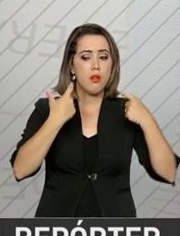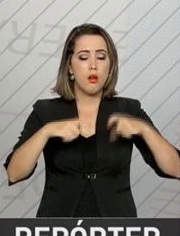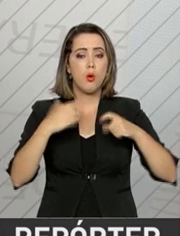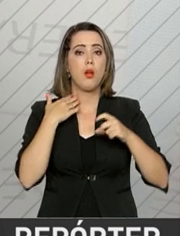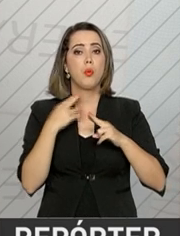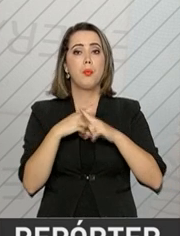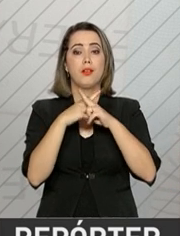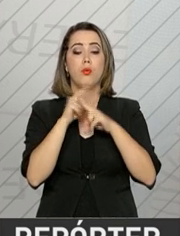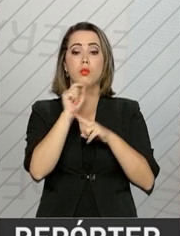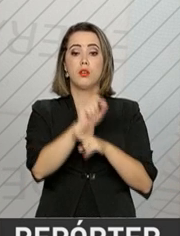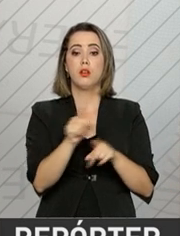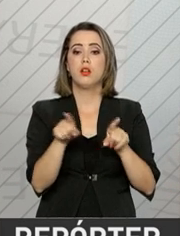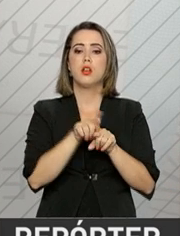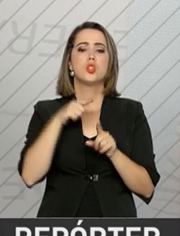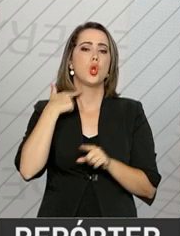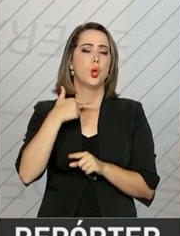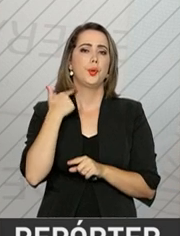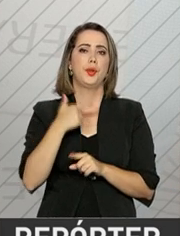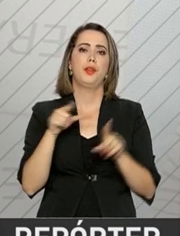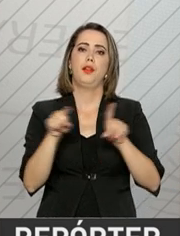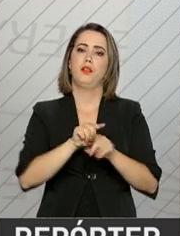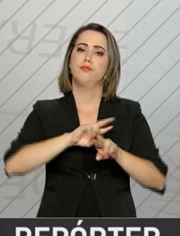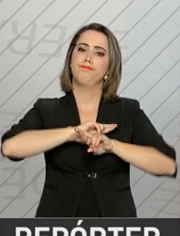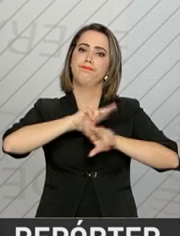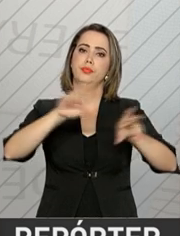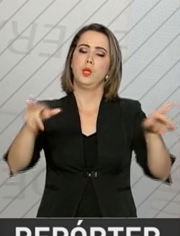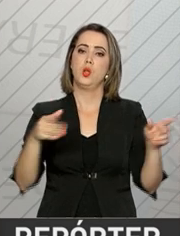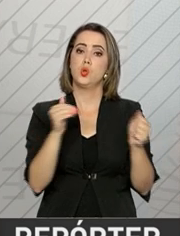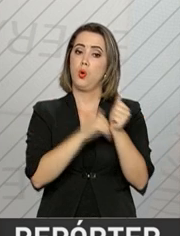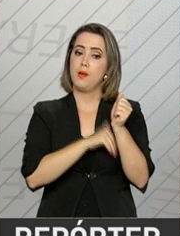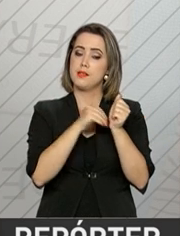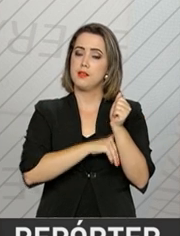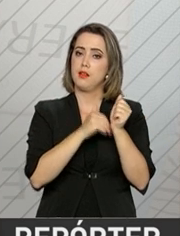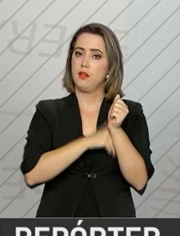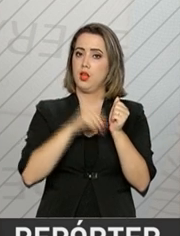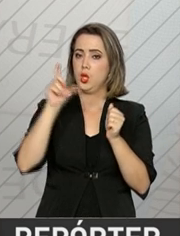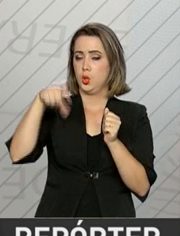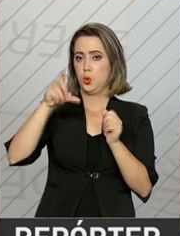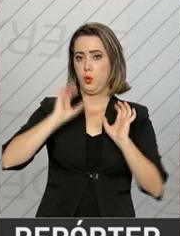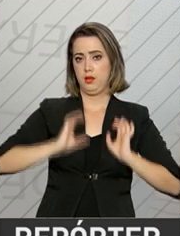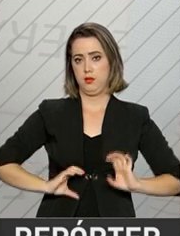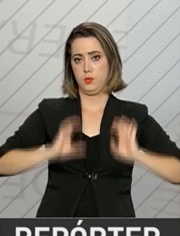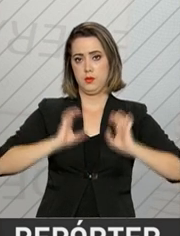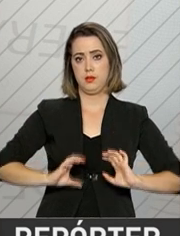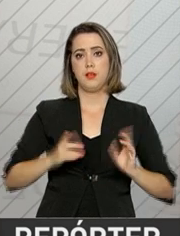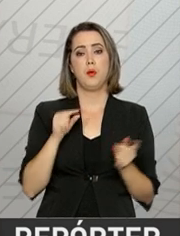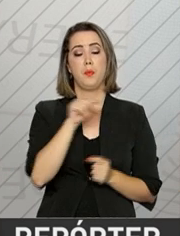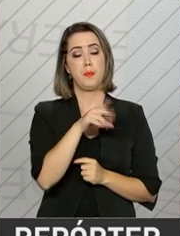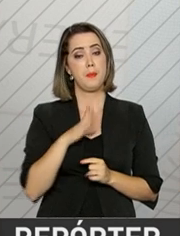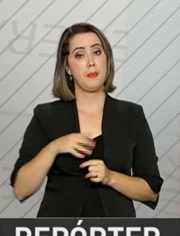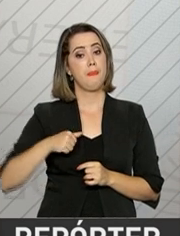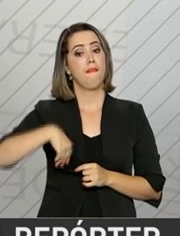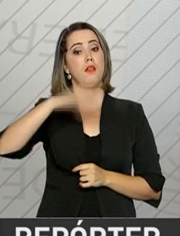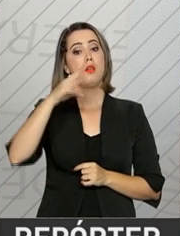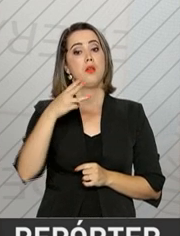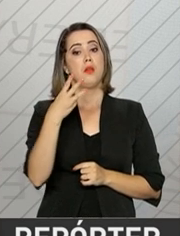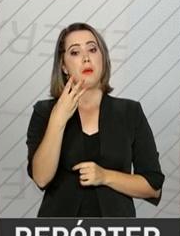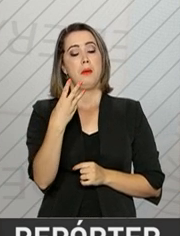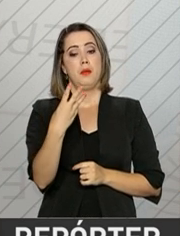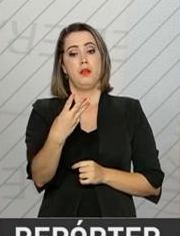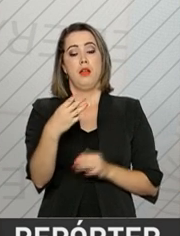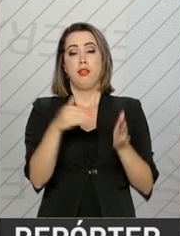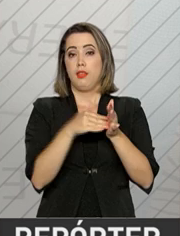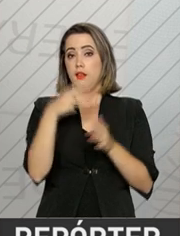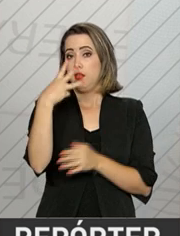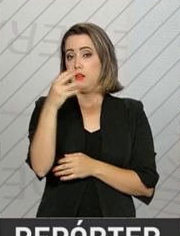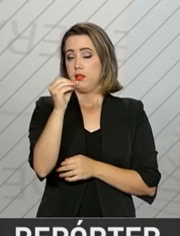cidadão, além de lotéricas e correspondentes bancários. De R$ 1.500 até R$ 3.000, além da senha, é necessário